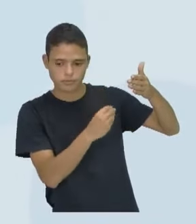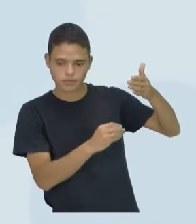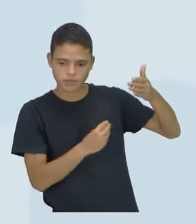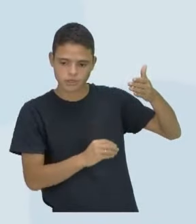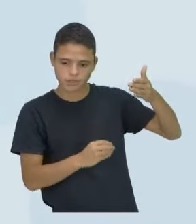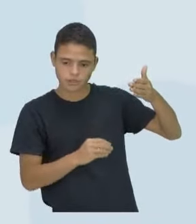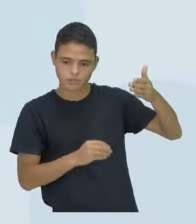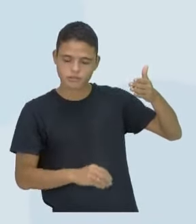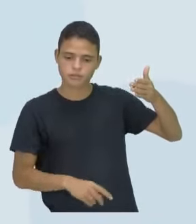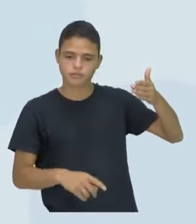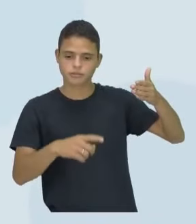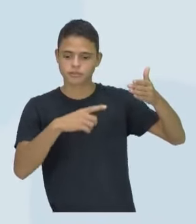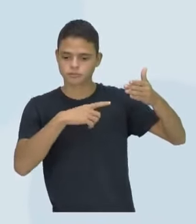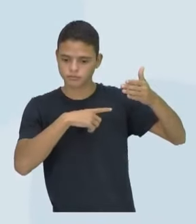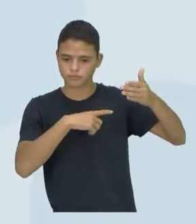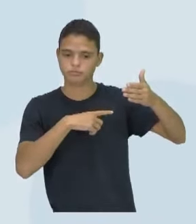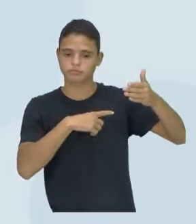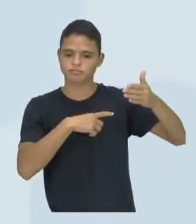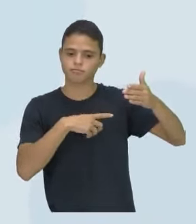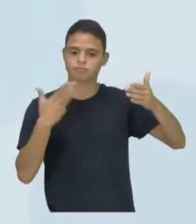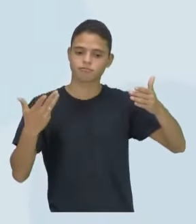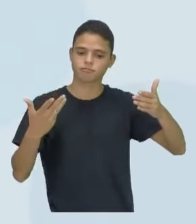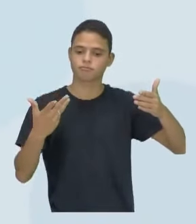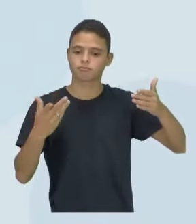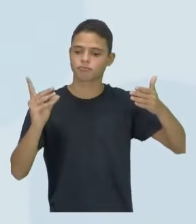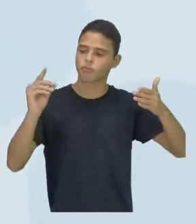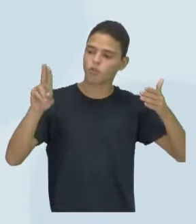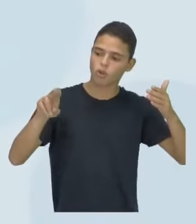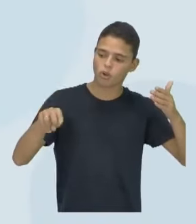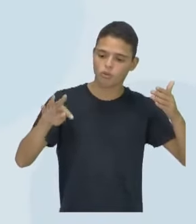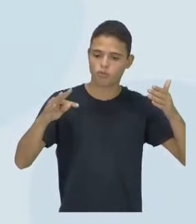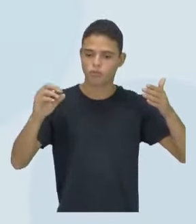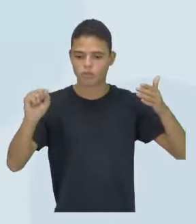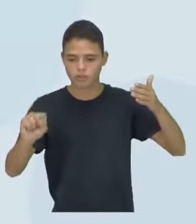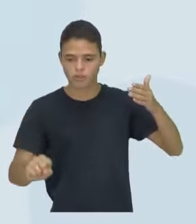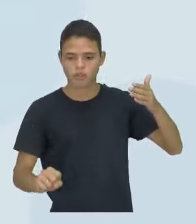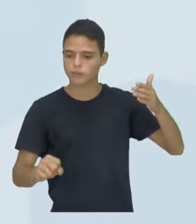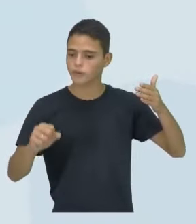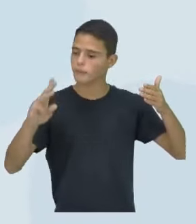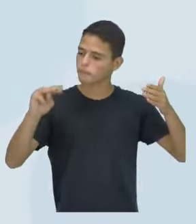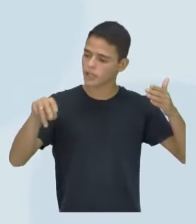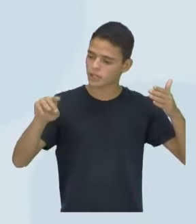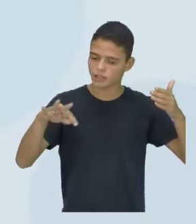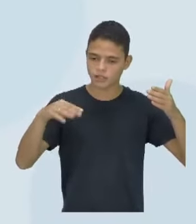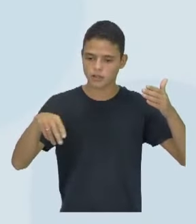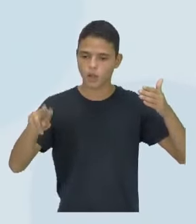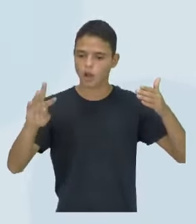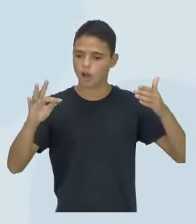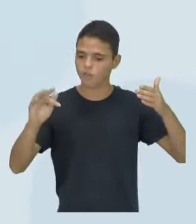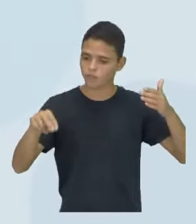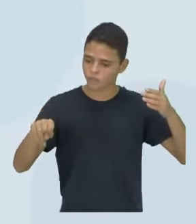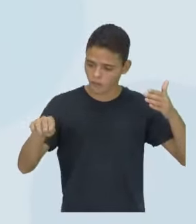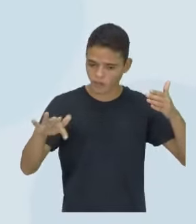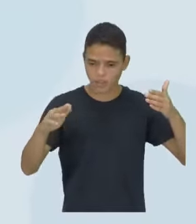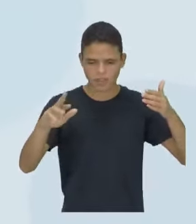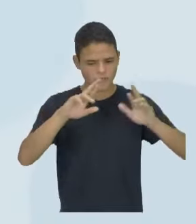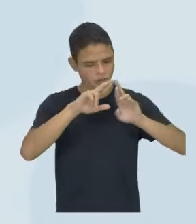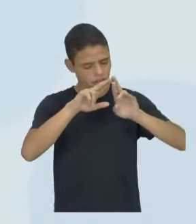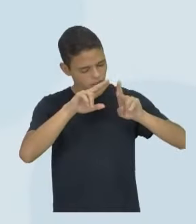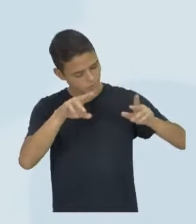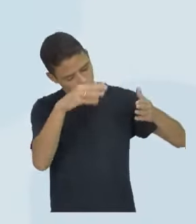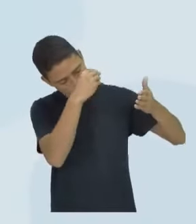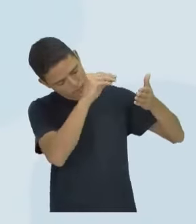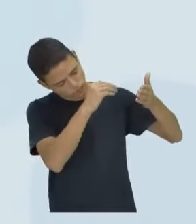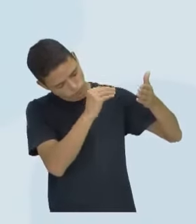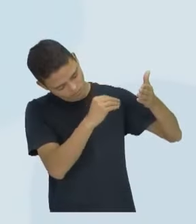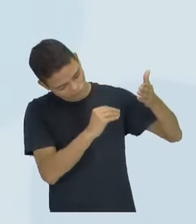gente tem doctors, nurses, paramedics, officers. Então, são essas ocupações que